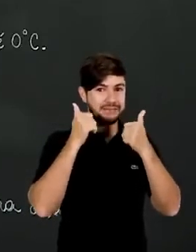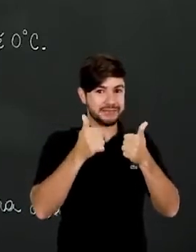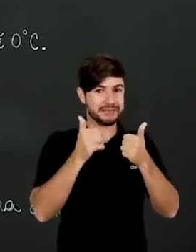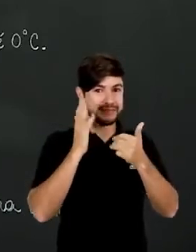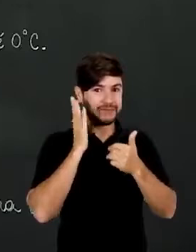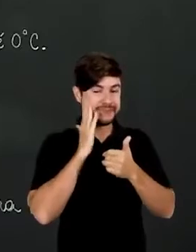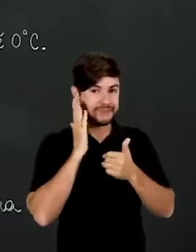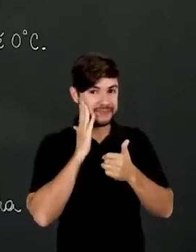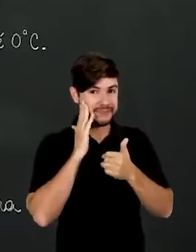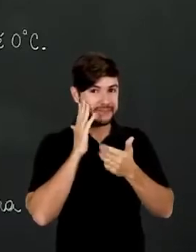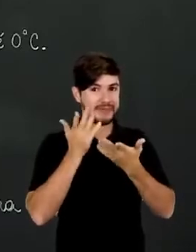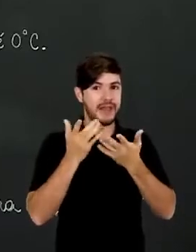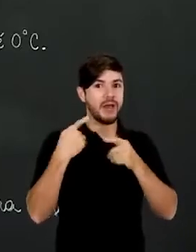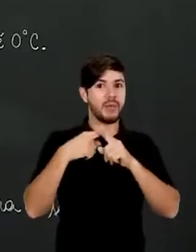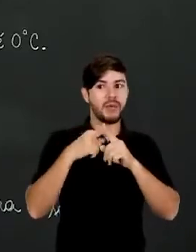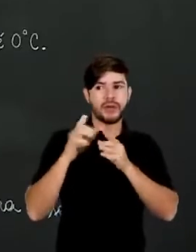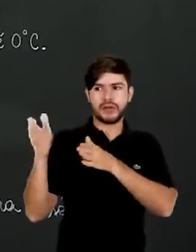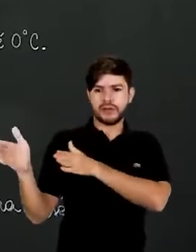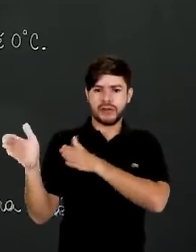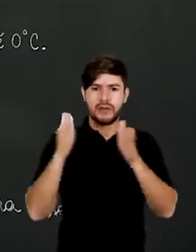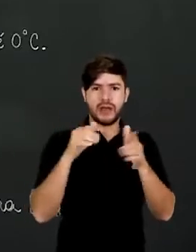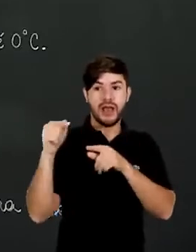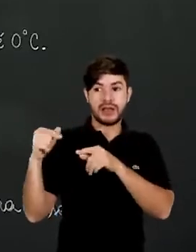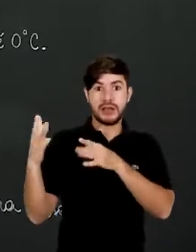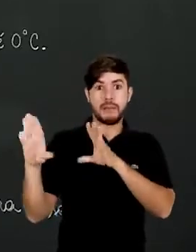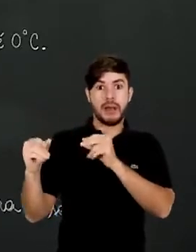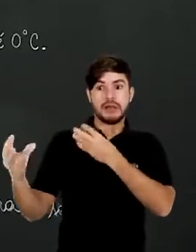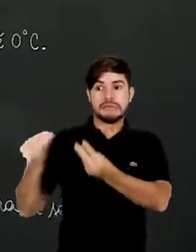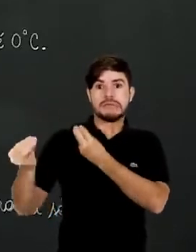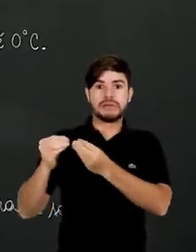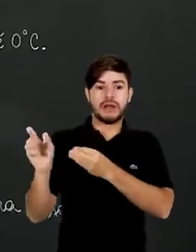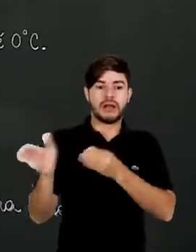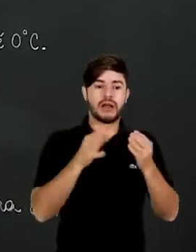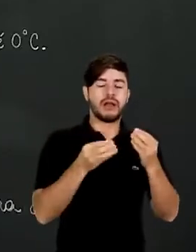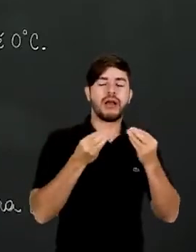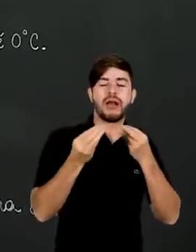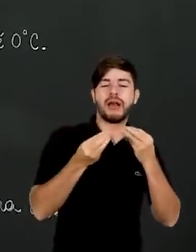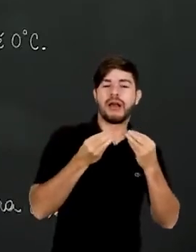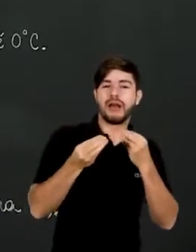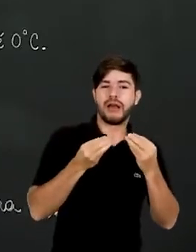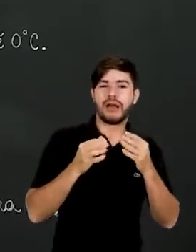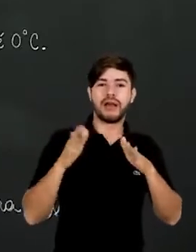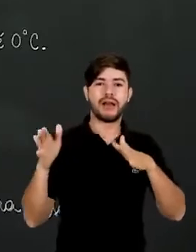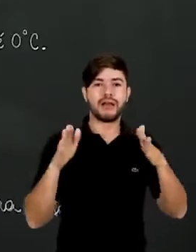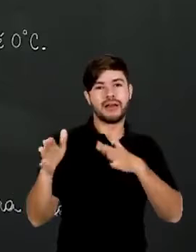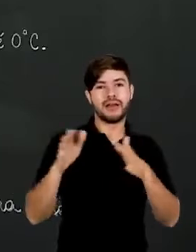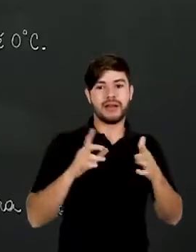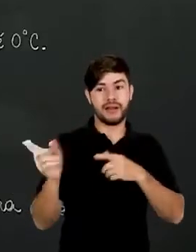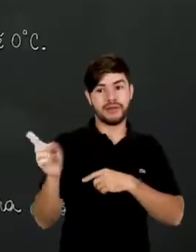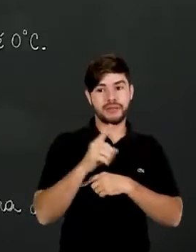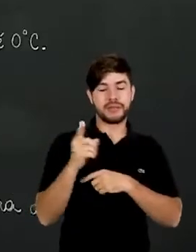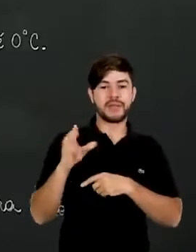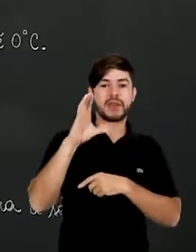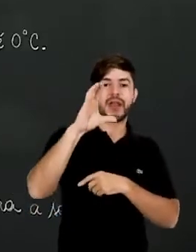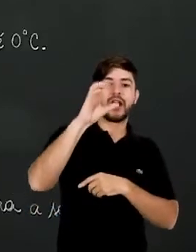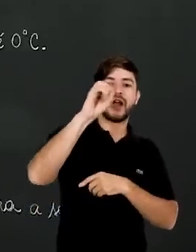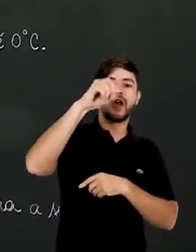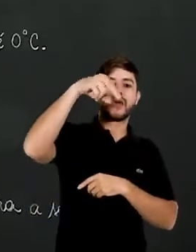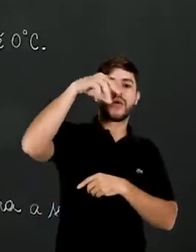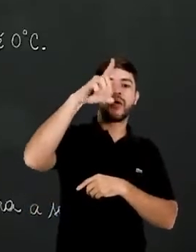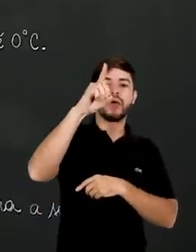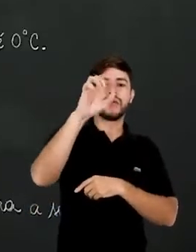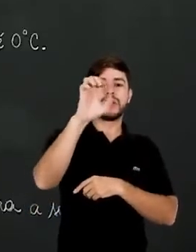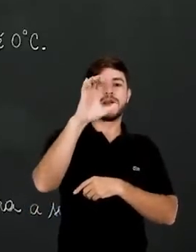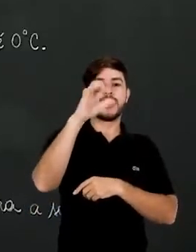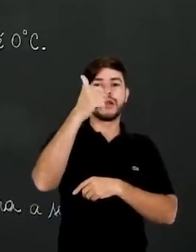calor. Eu vou ficando menos agitado. Então, liquefação ou condensação. Do líquido para